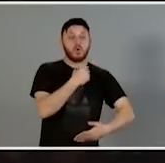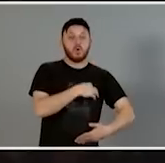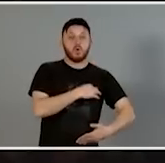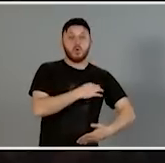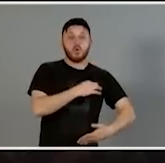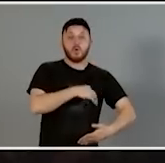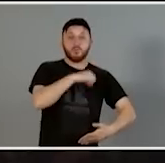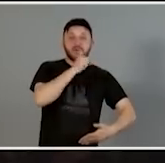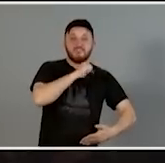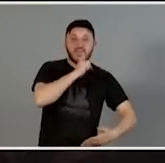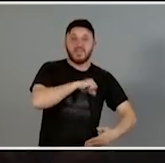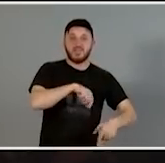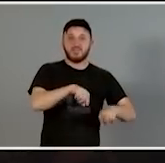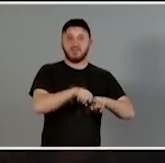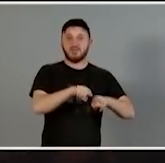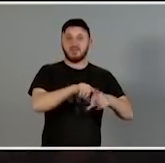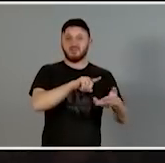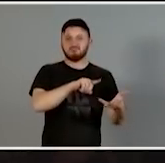dos odres velhos,